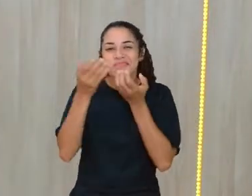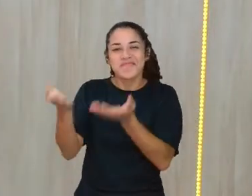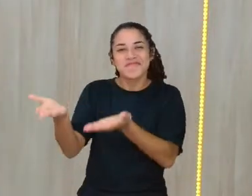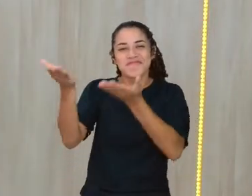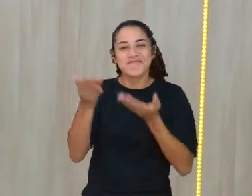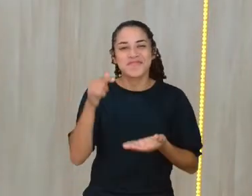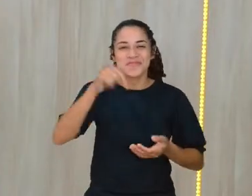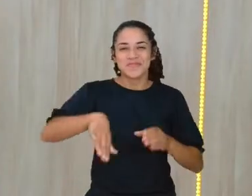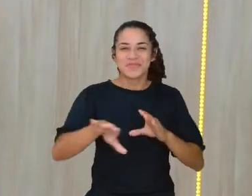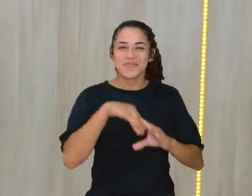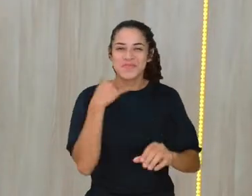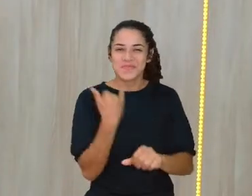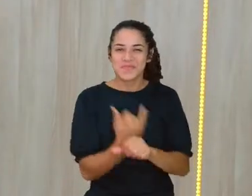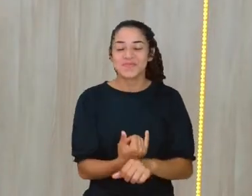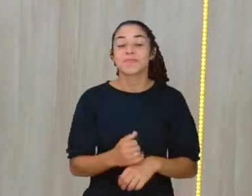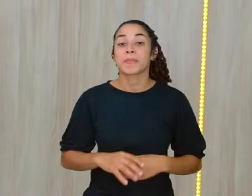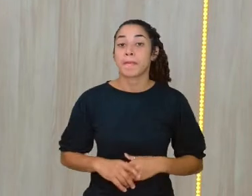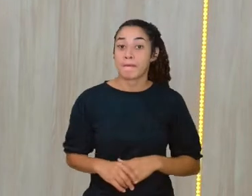ao nosso canal.